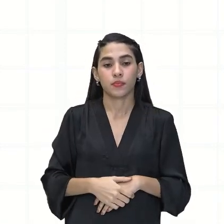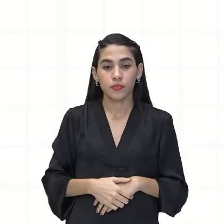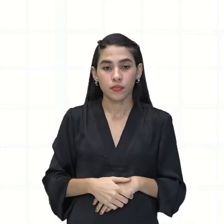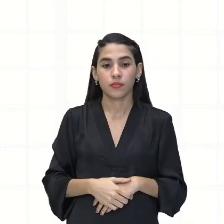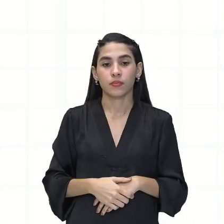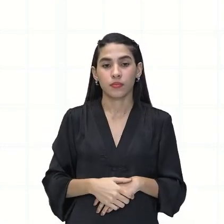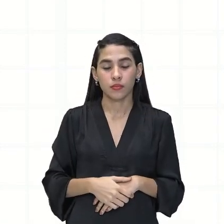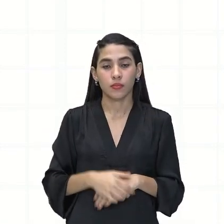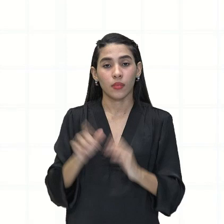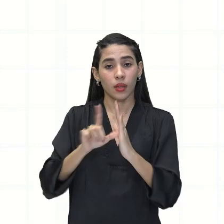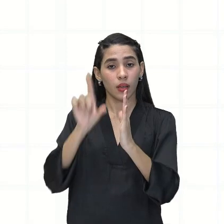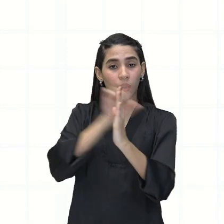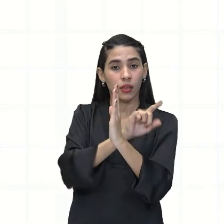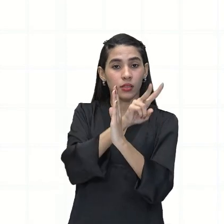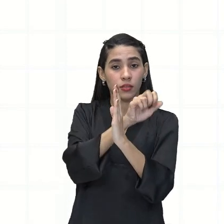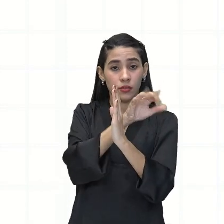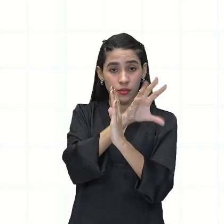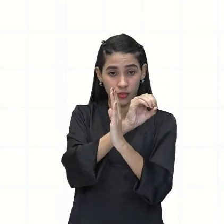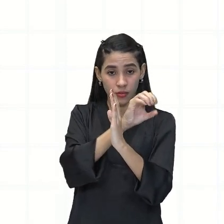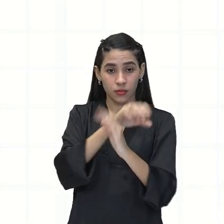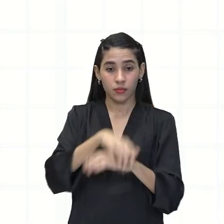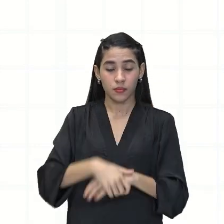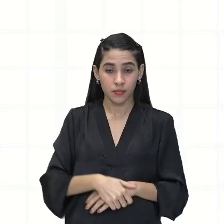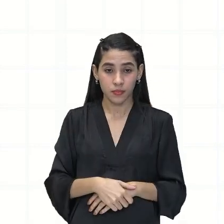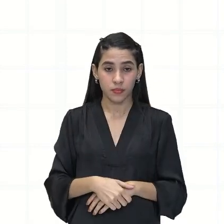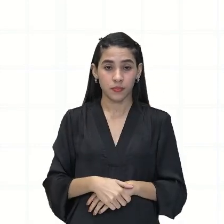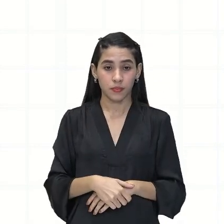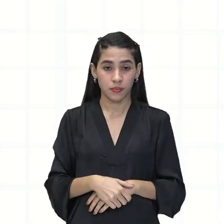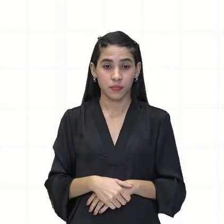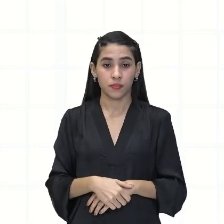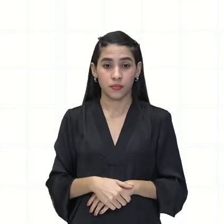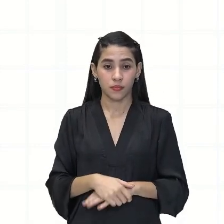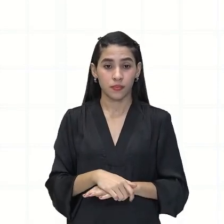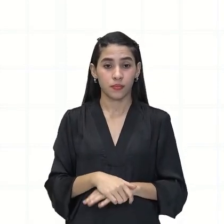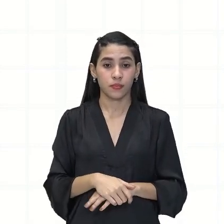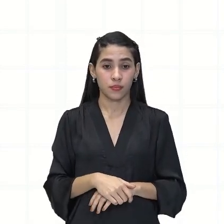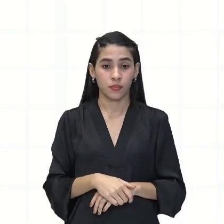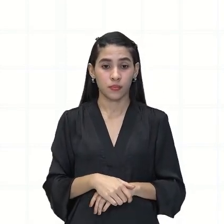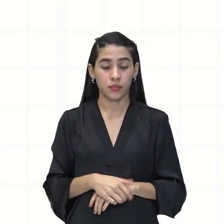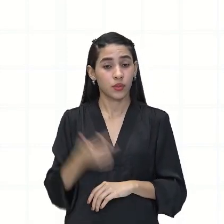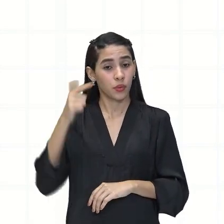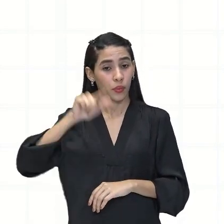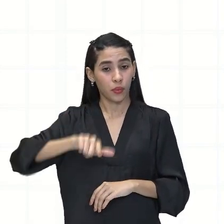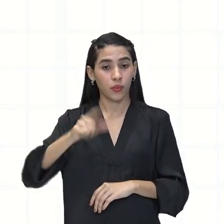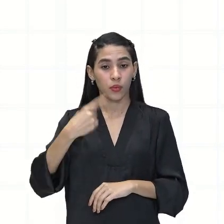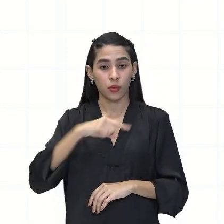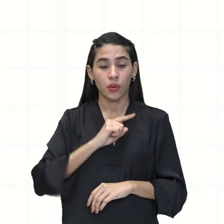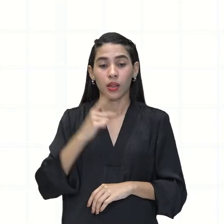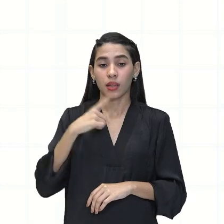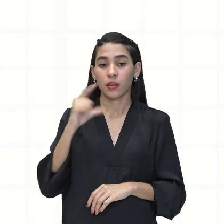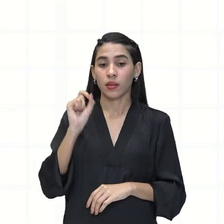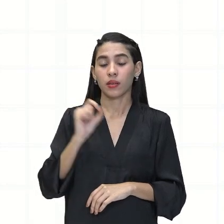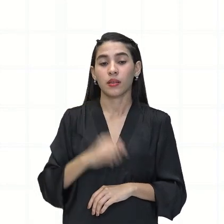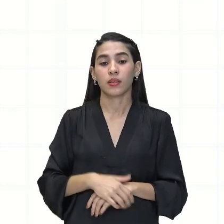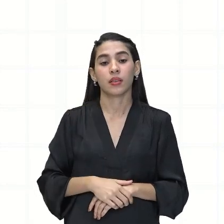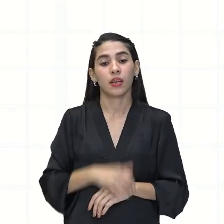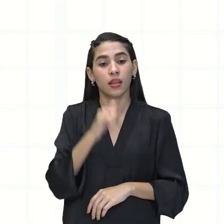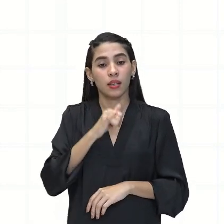venha antes do nosso verbo. Então, aqui, novamente, nós temos um caso